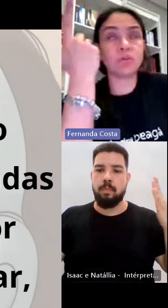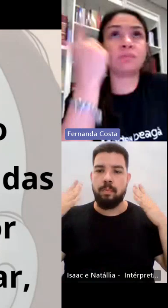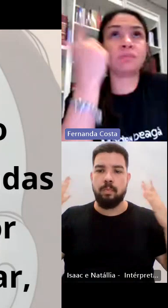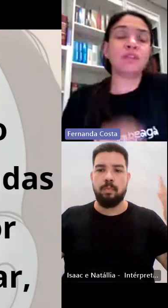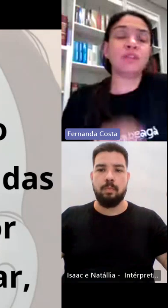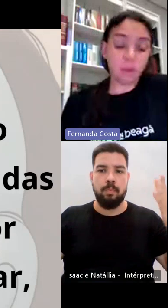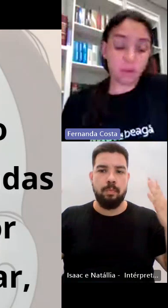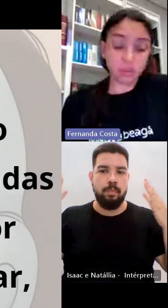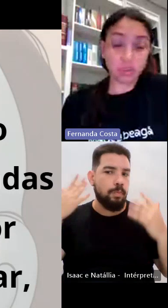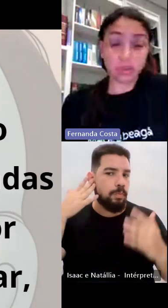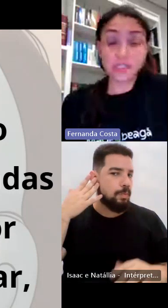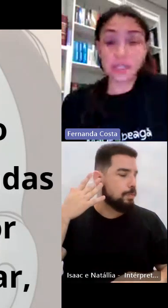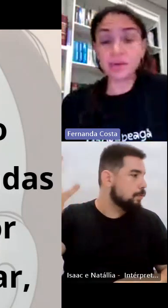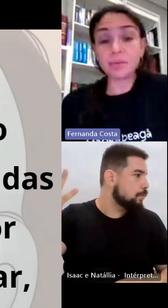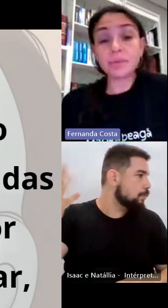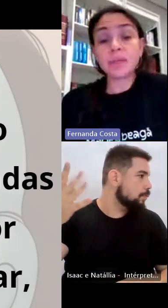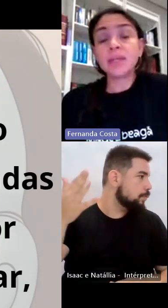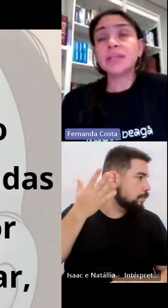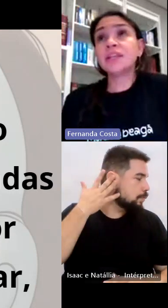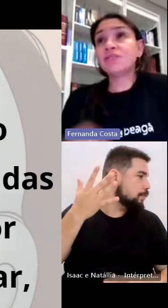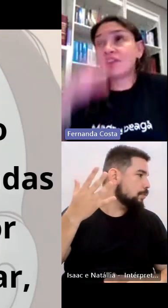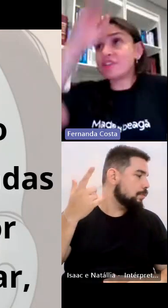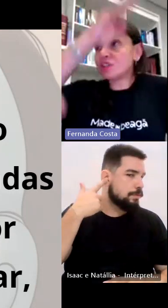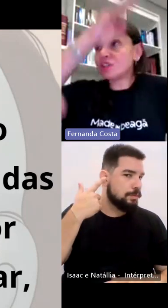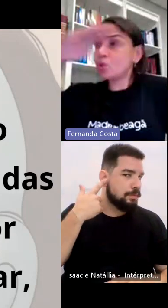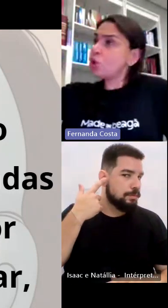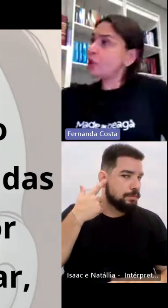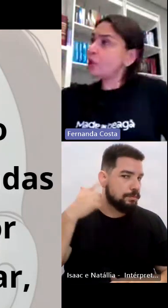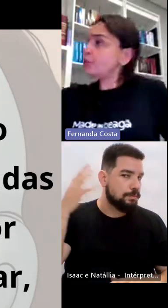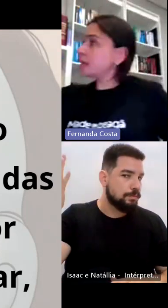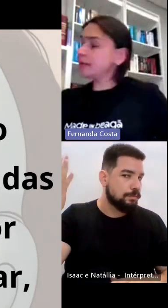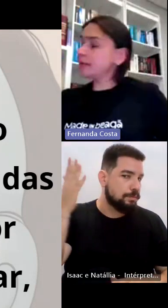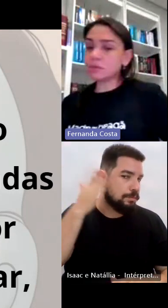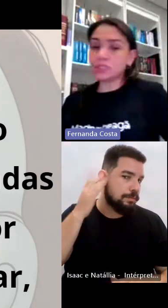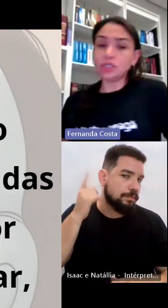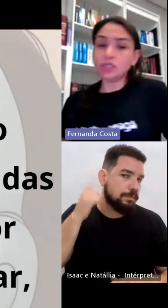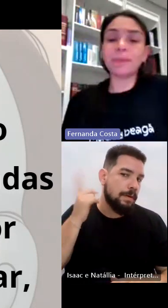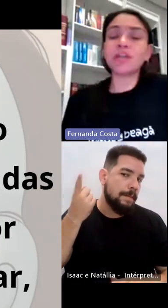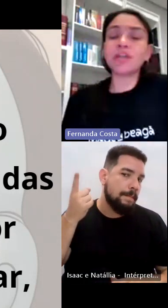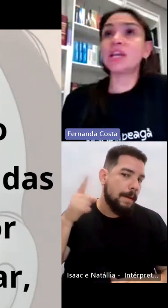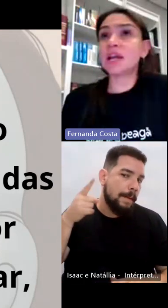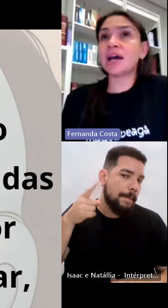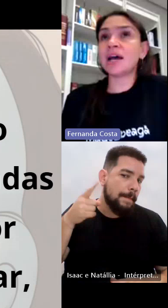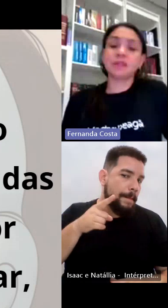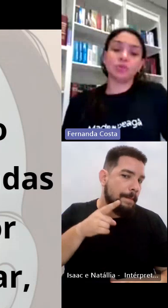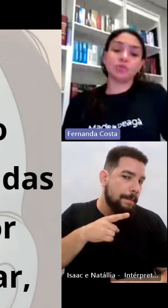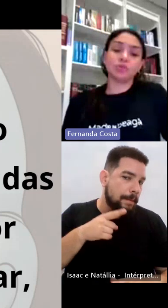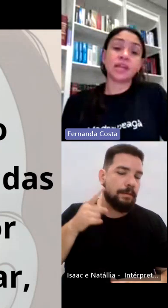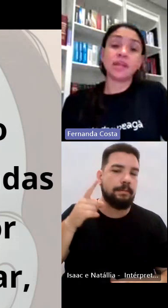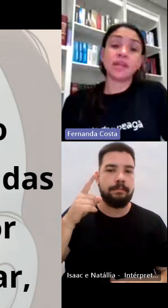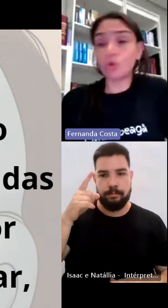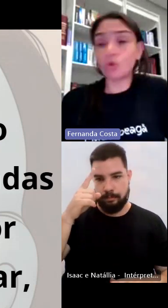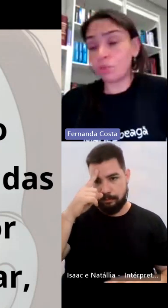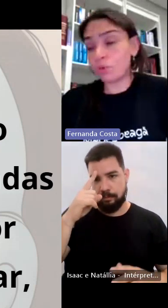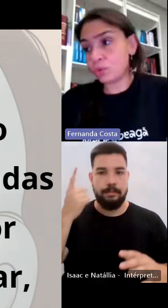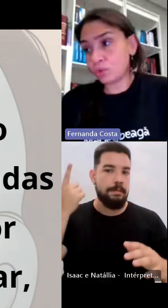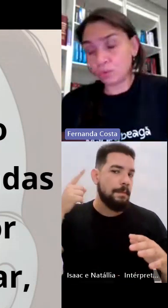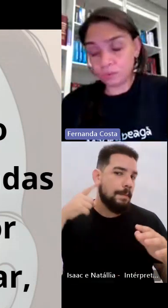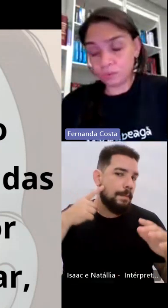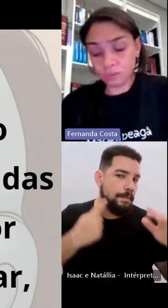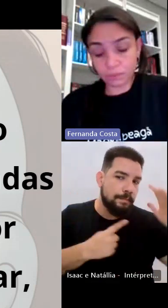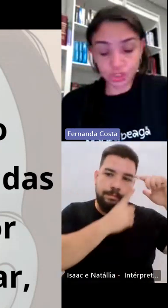inicialmente no nosso pavilhão auditivo externo, que vai fazer todo aquele caminho para chegar até o nosso cérebro